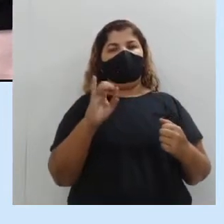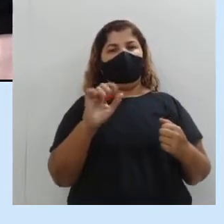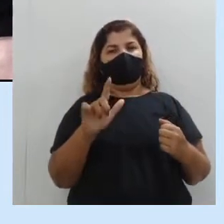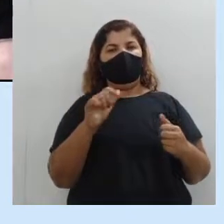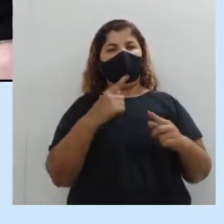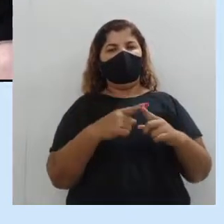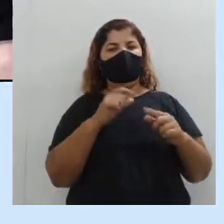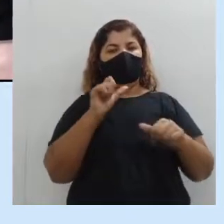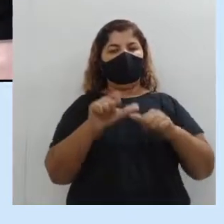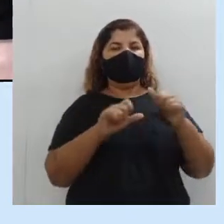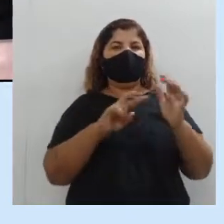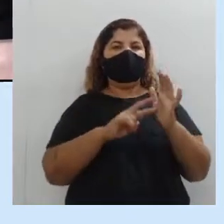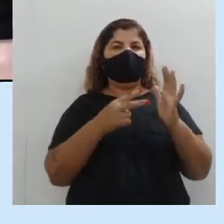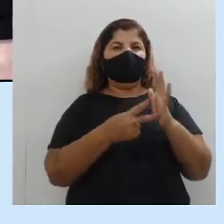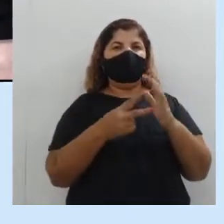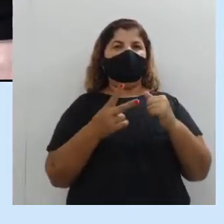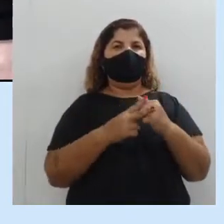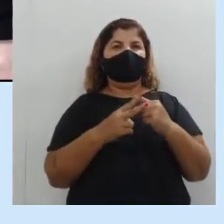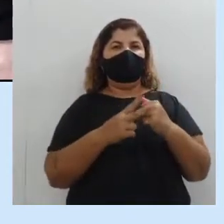de um verbo.